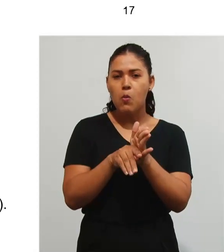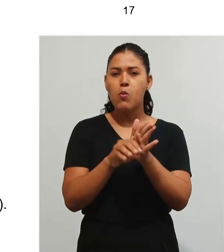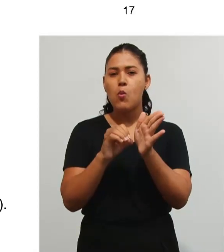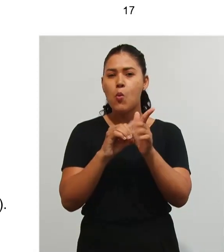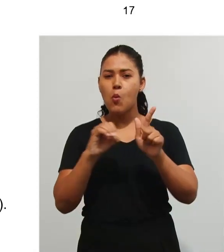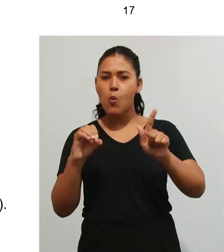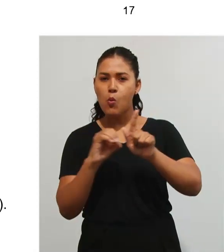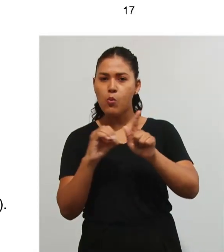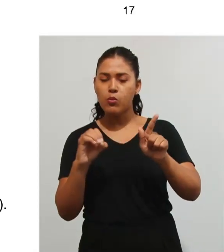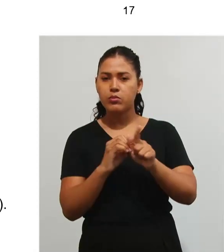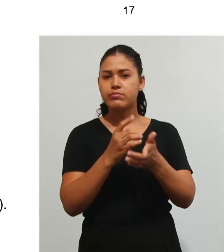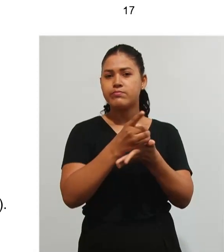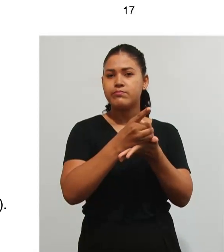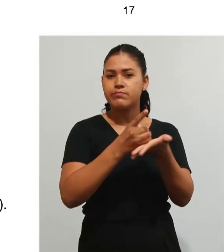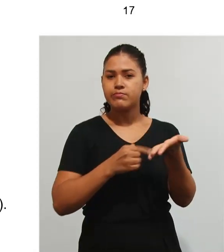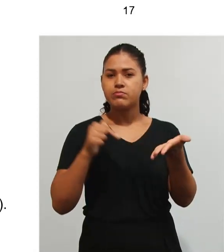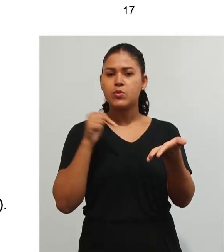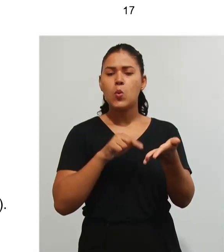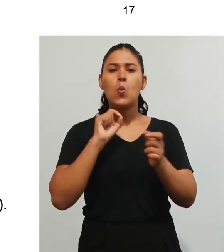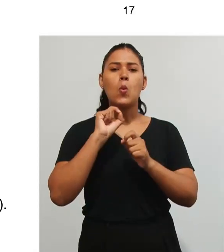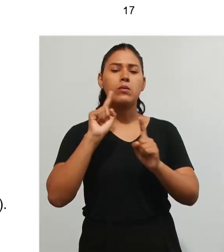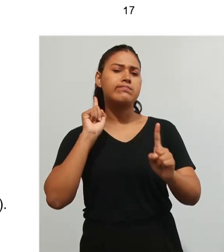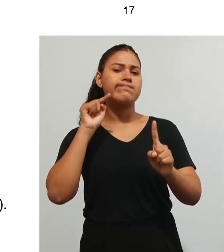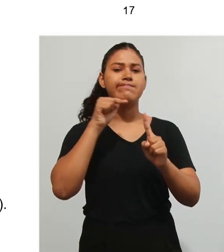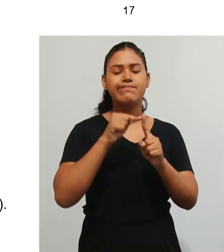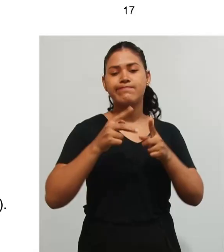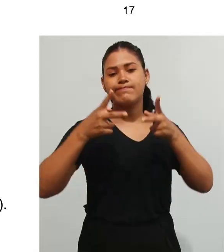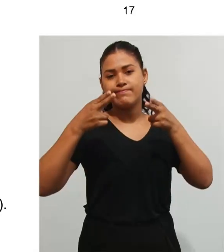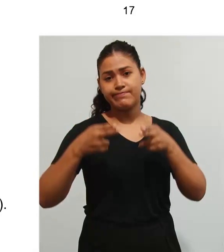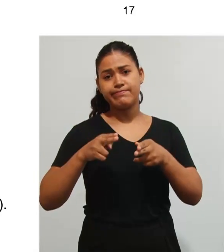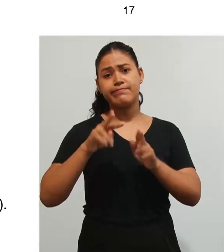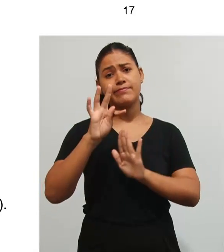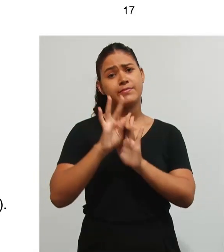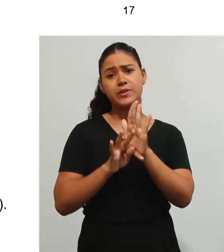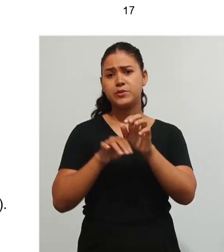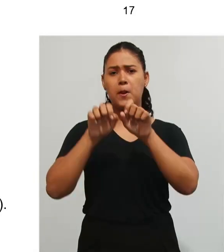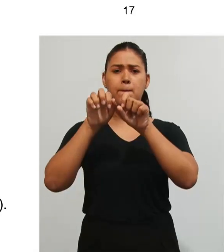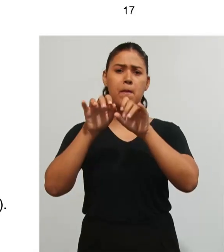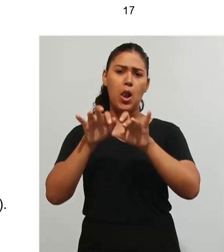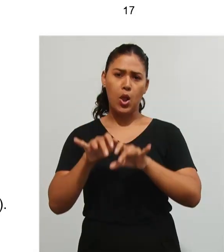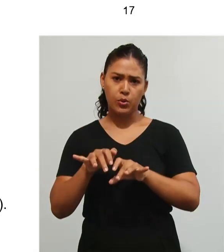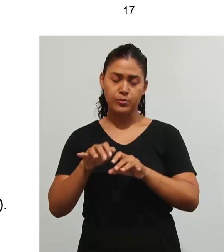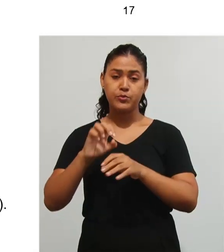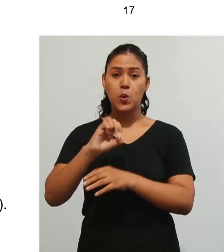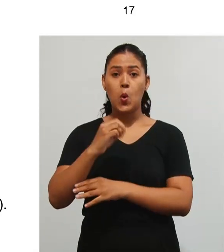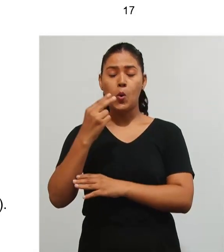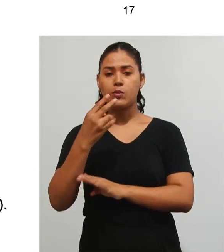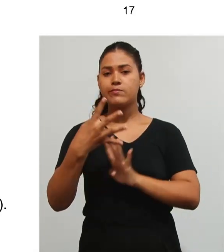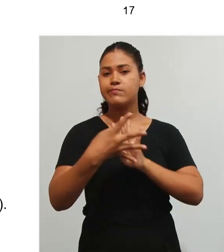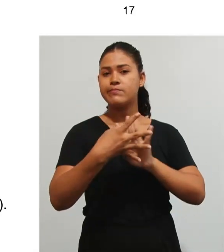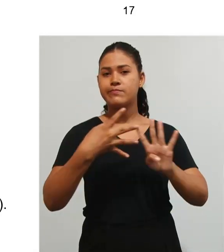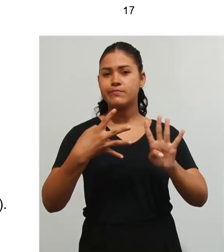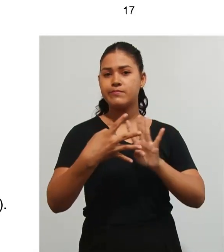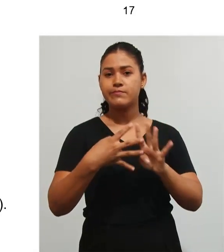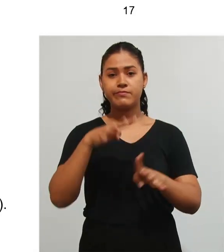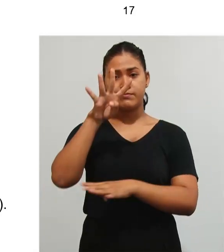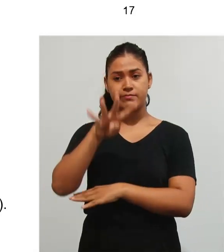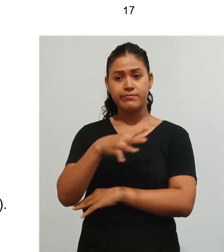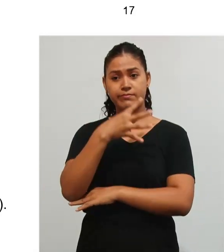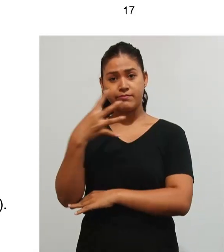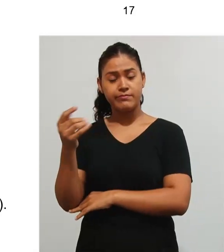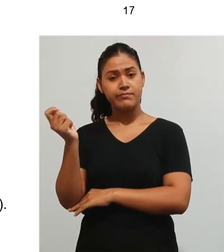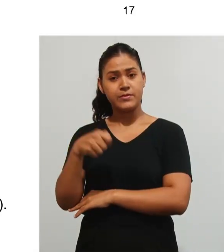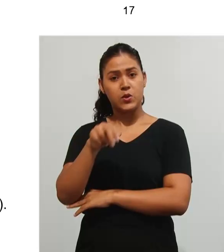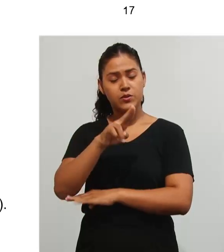mesma finalidade, que é a edição de documentos de texto. Para trabalhar com planilhas eletrônicas, nós podemos utilizar o